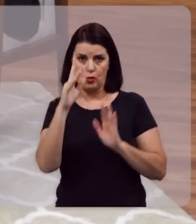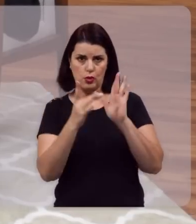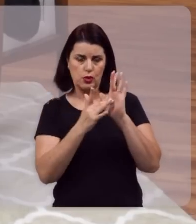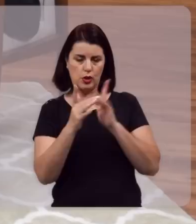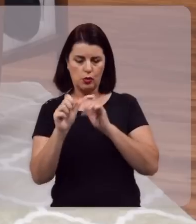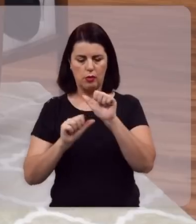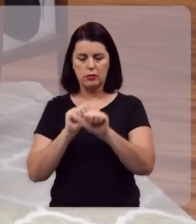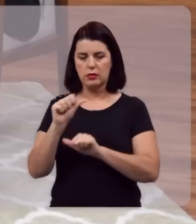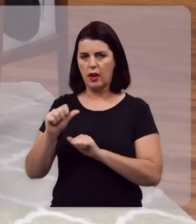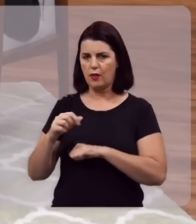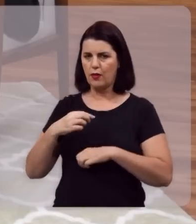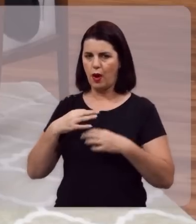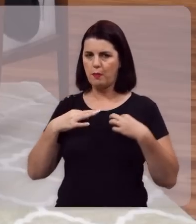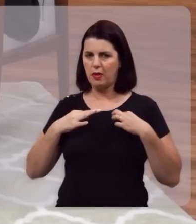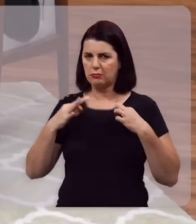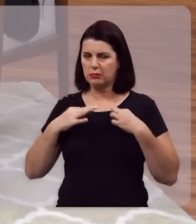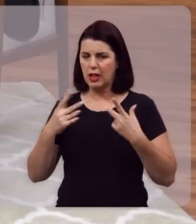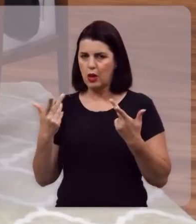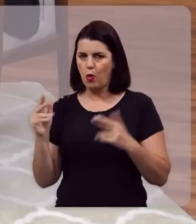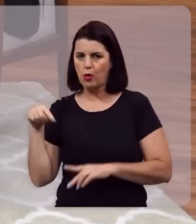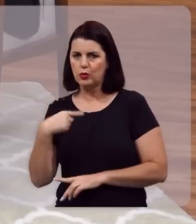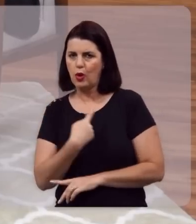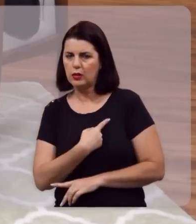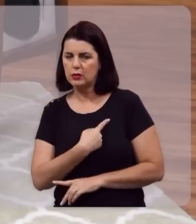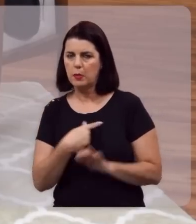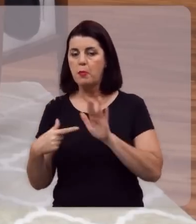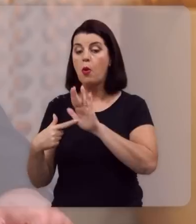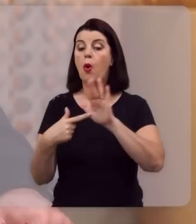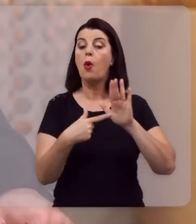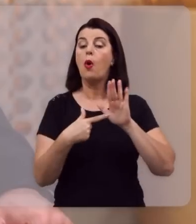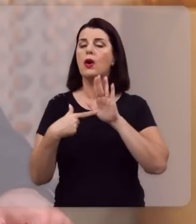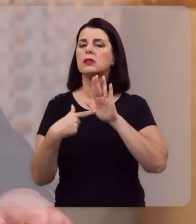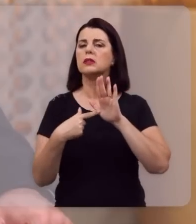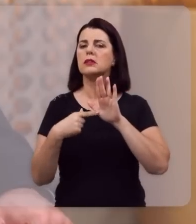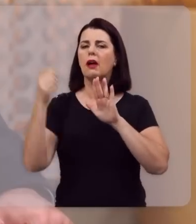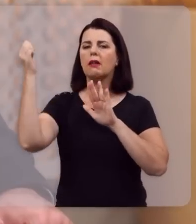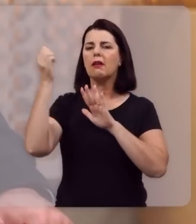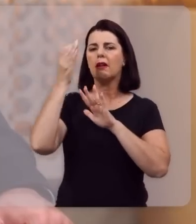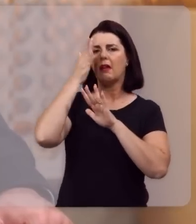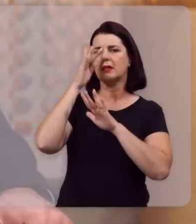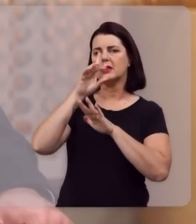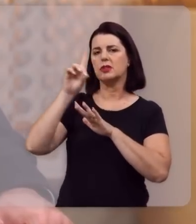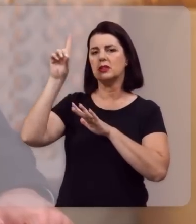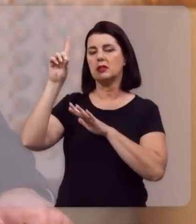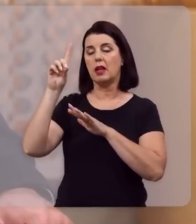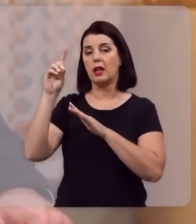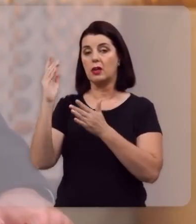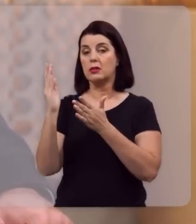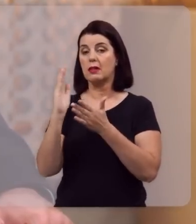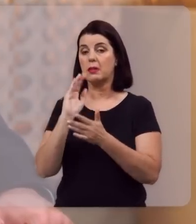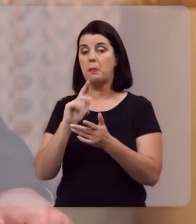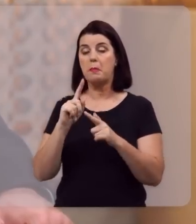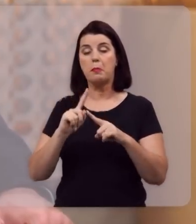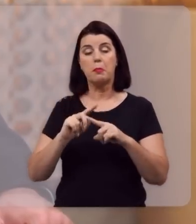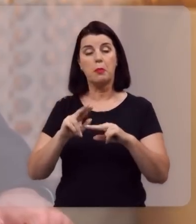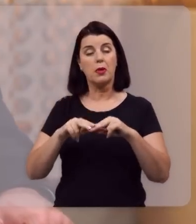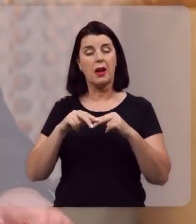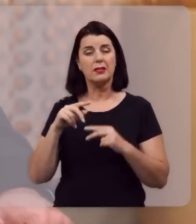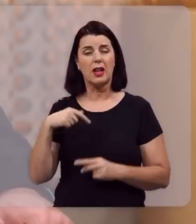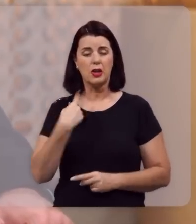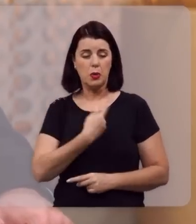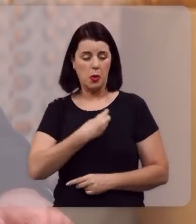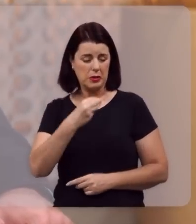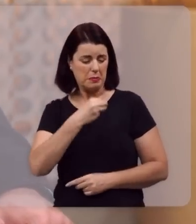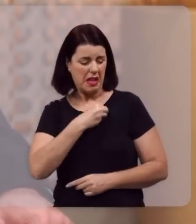faz gente como a gente para nos revelar o Deus de graça. O Deus que, apesar de toda a nossa condição pecaminosa,